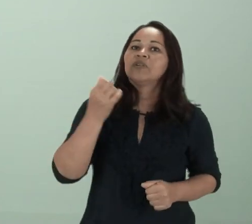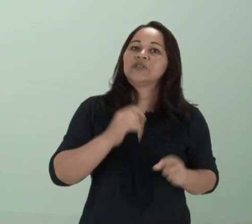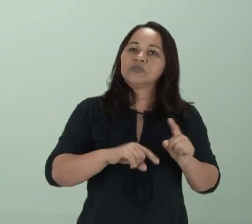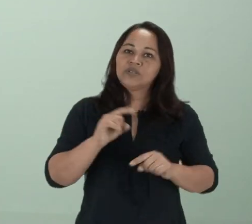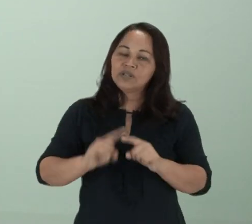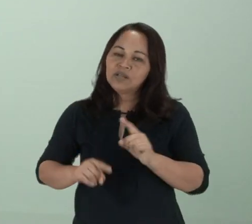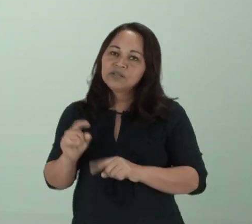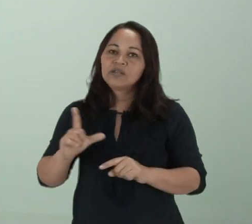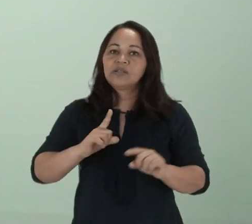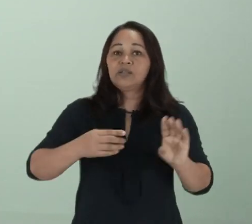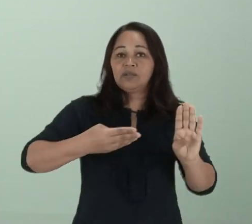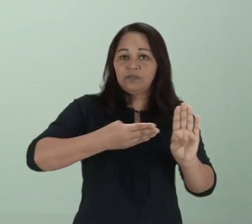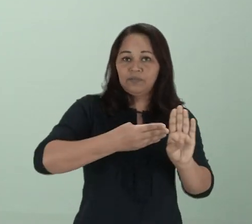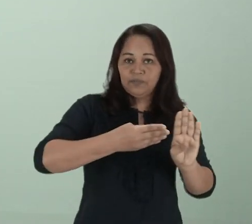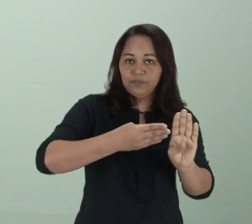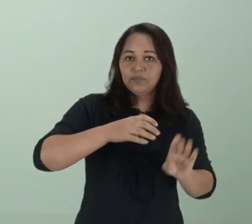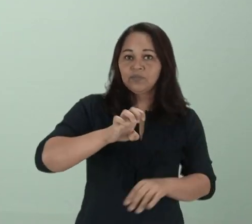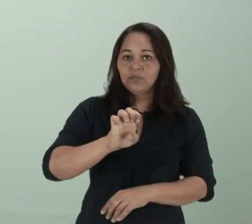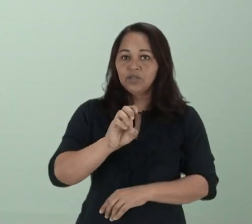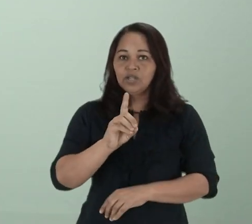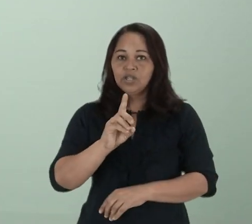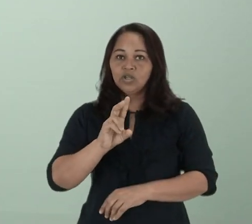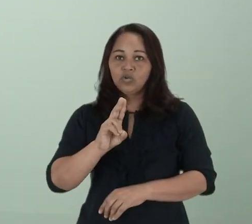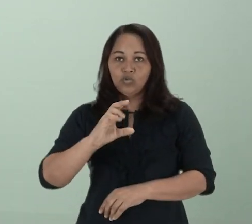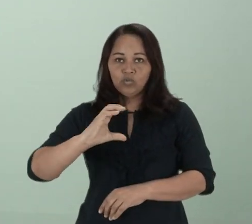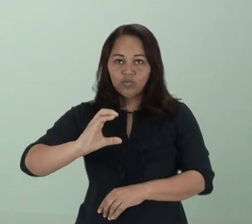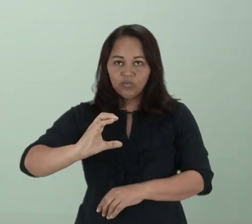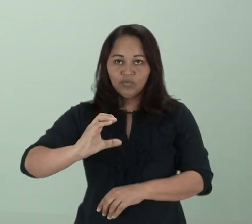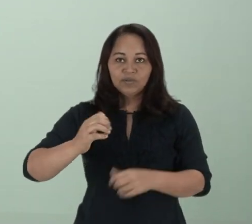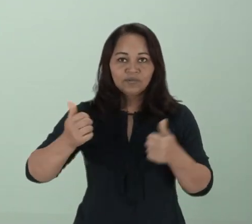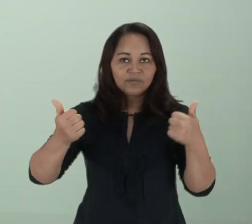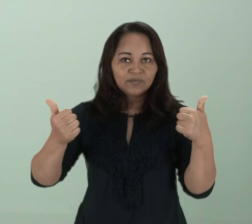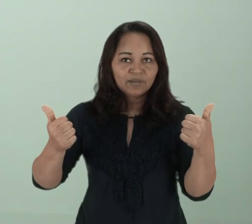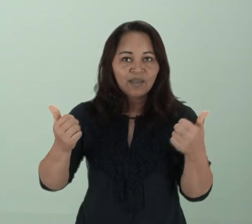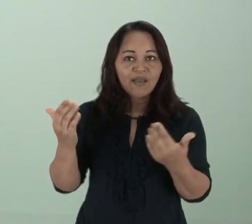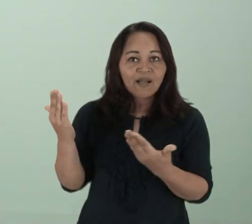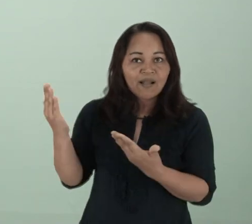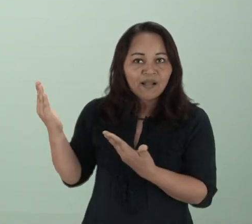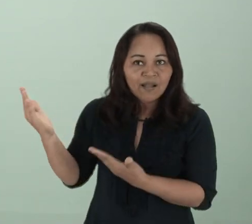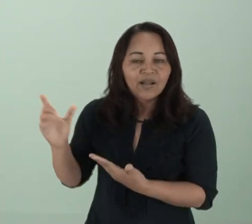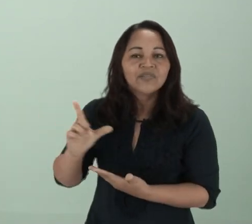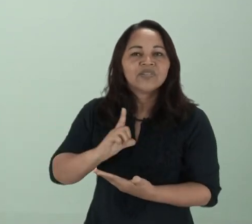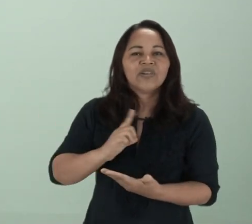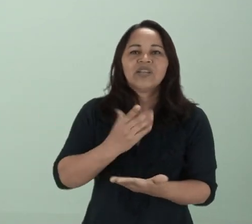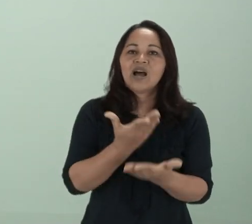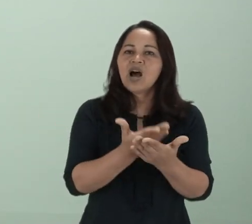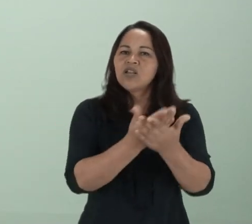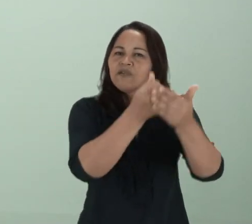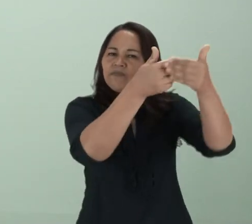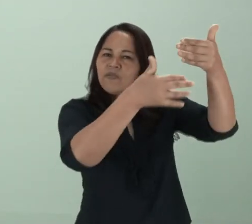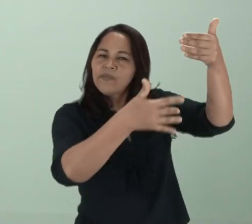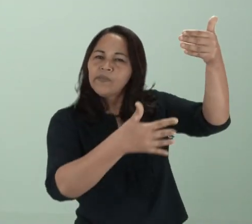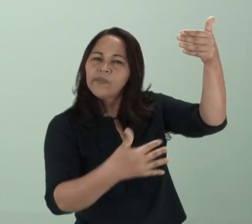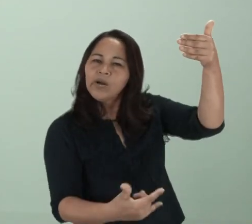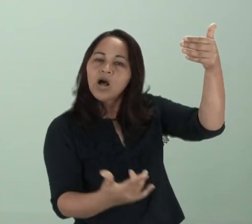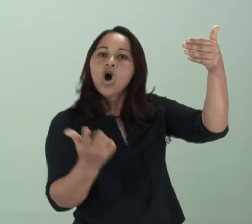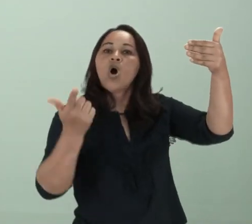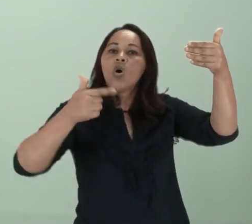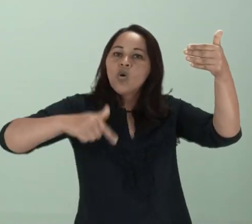que estão disponíveis na nossa plataforma Eduque, tá bom? Lá você vai encontrar essa aula e muitas outras